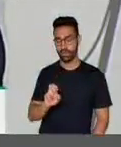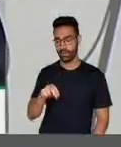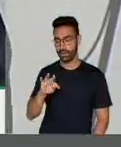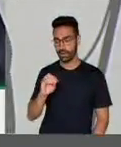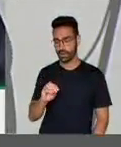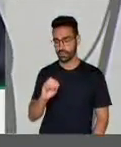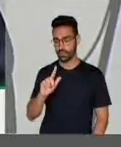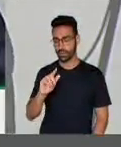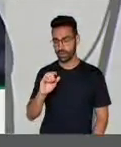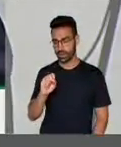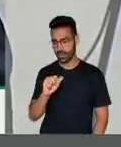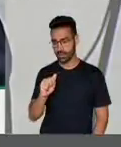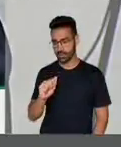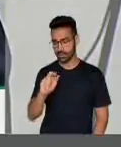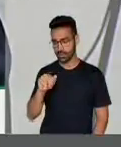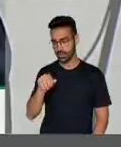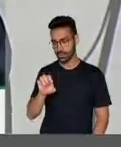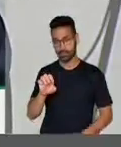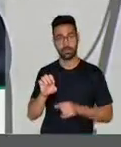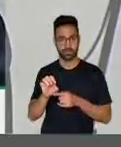Casagrande. Renato Casagrande